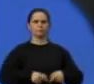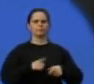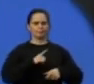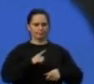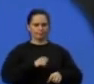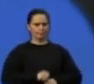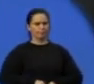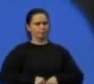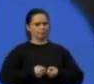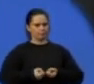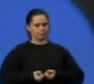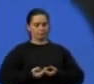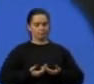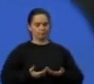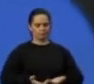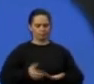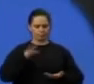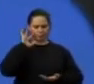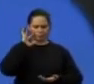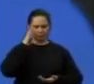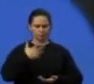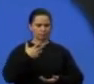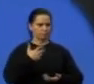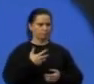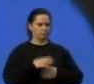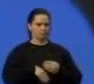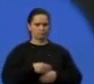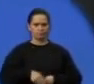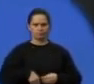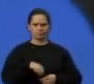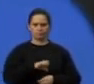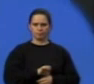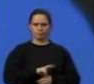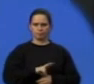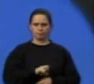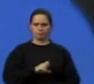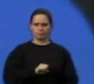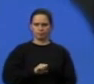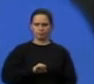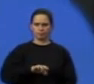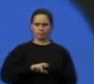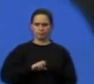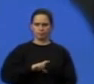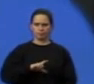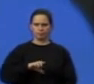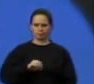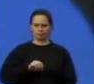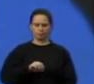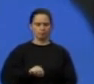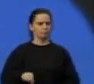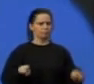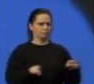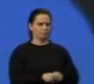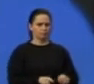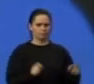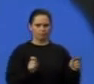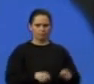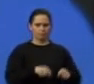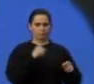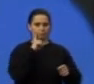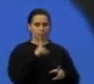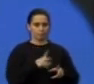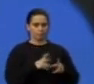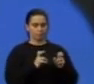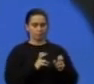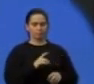à tona. Pode ocorrer um processo conhecido como evisceração. Ou também pode